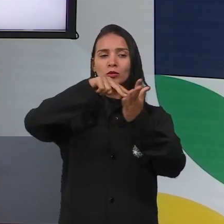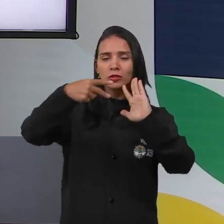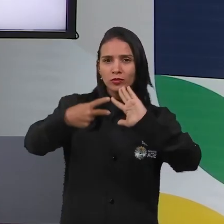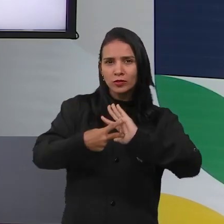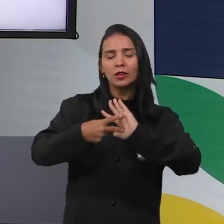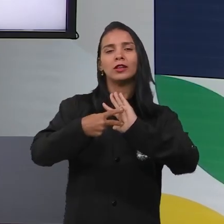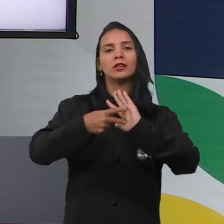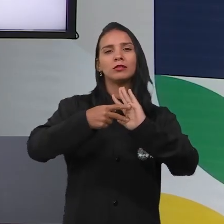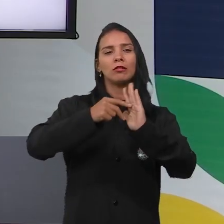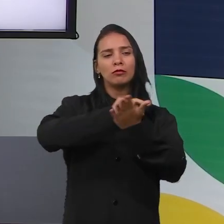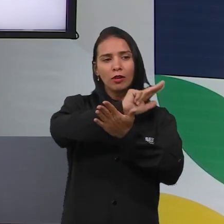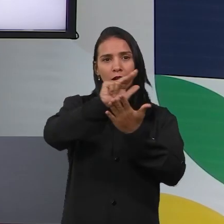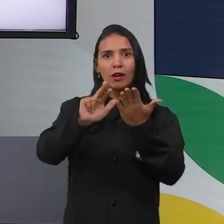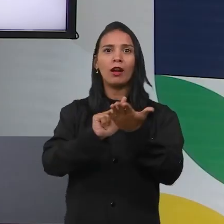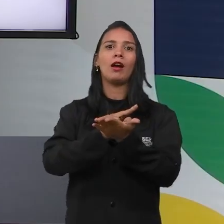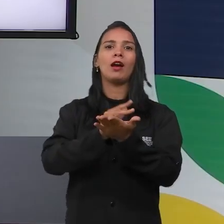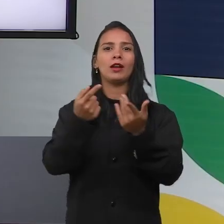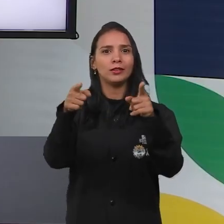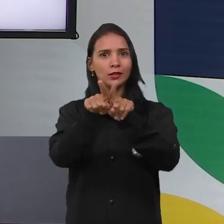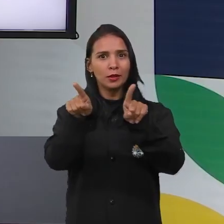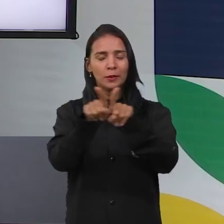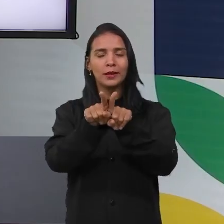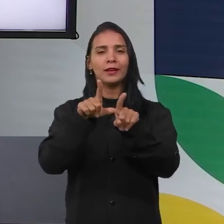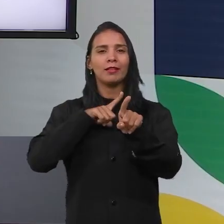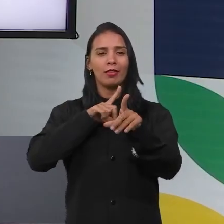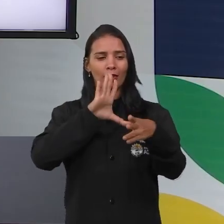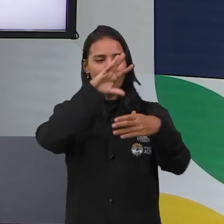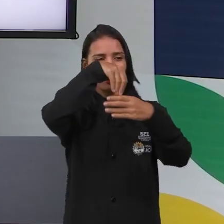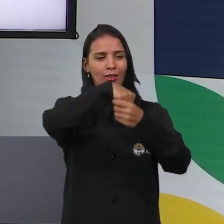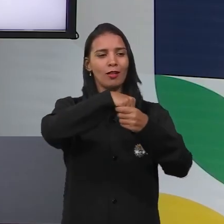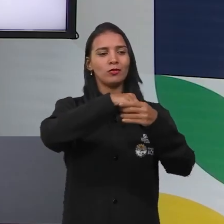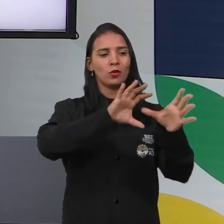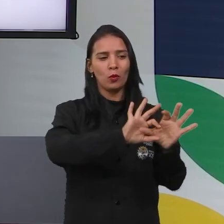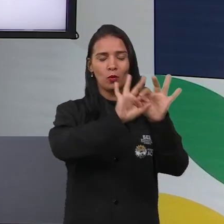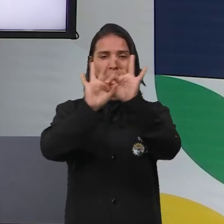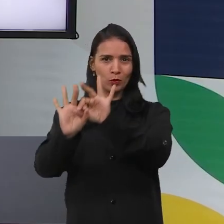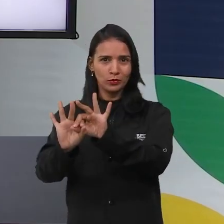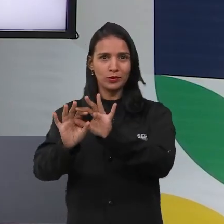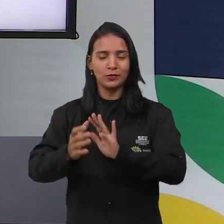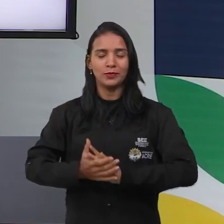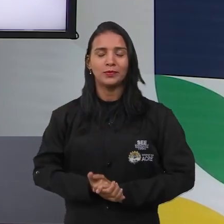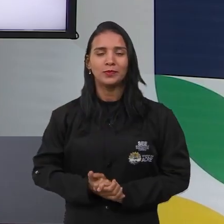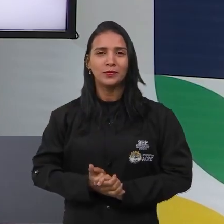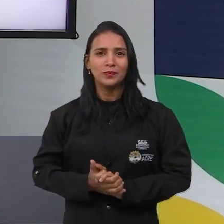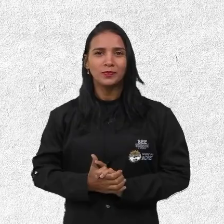duplos sentidos, múltiplos significados das palavras. Então, vamos lá?